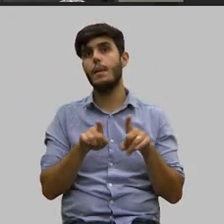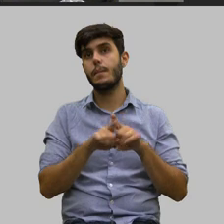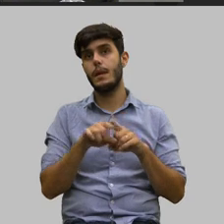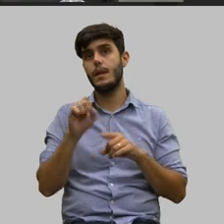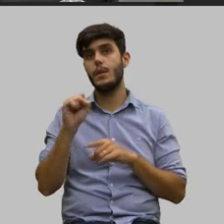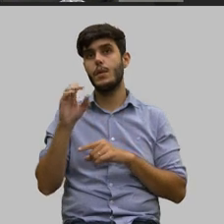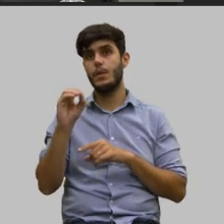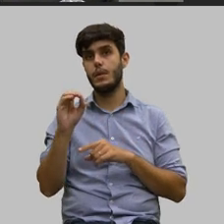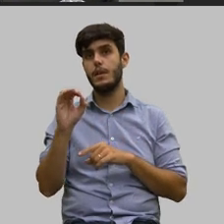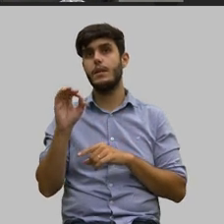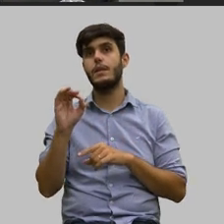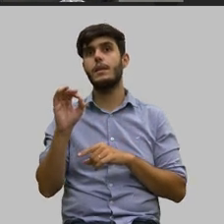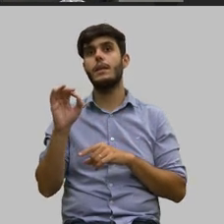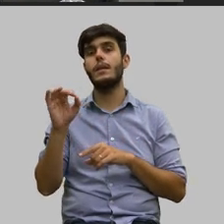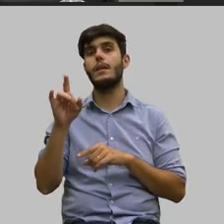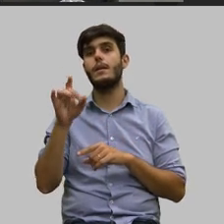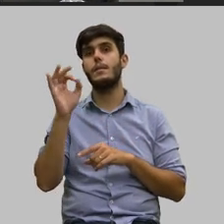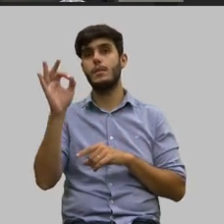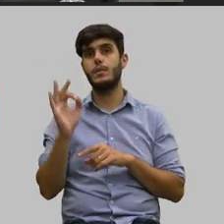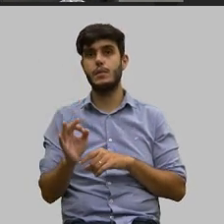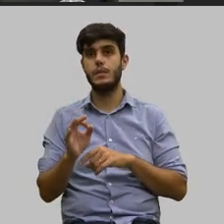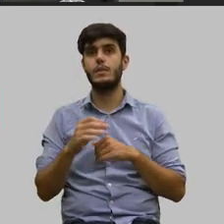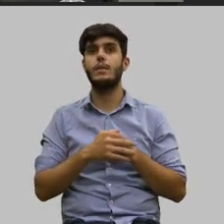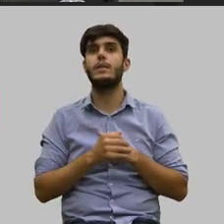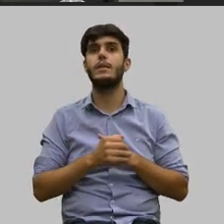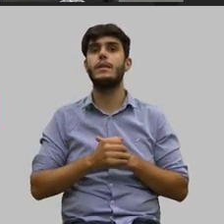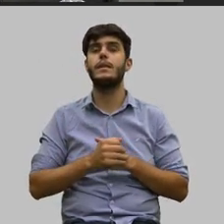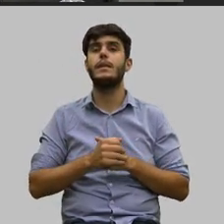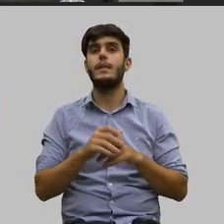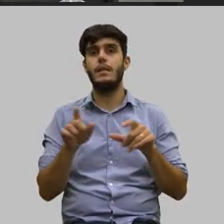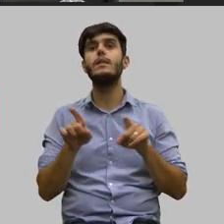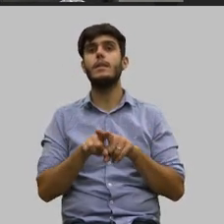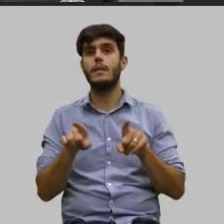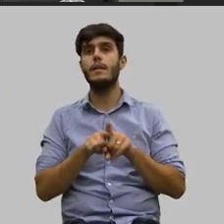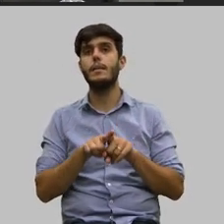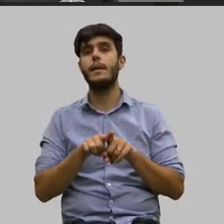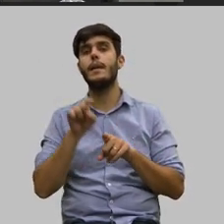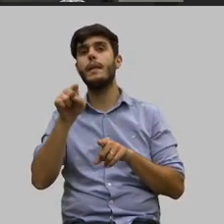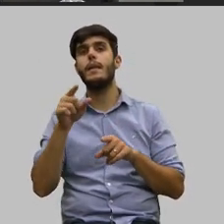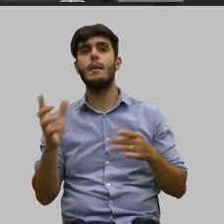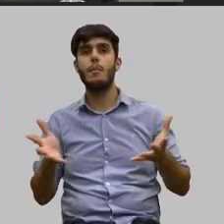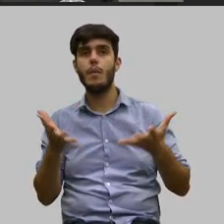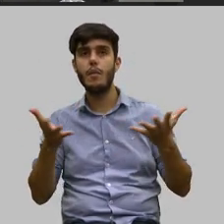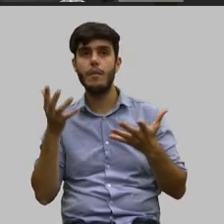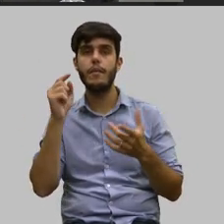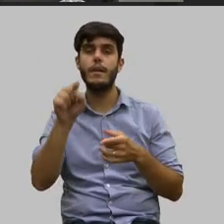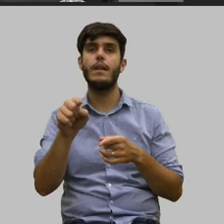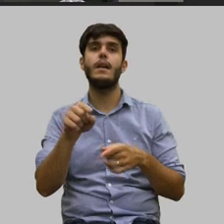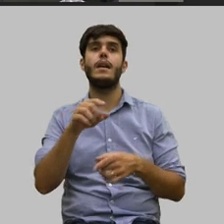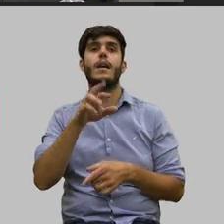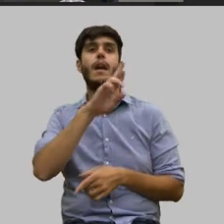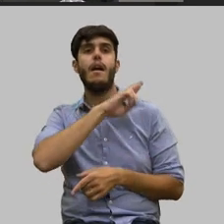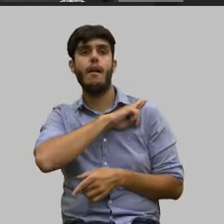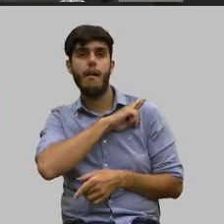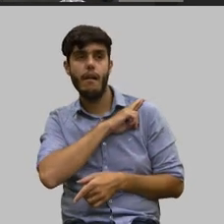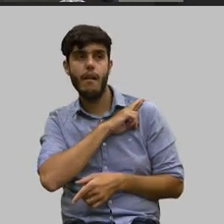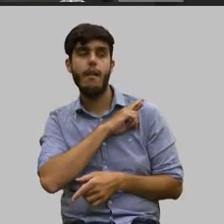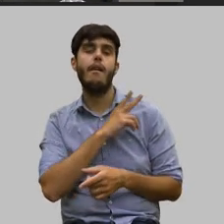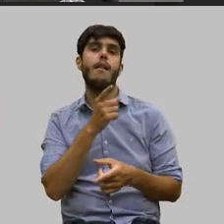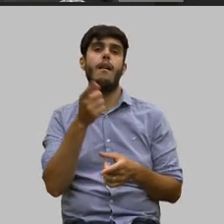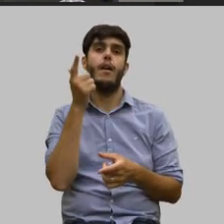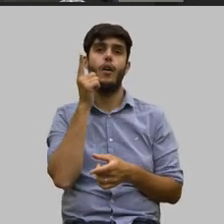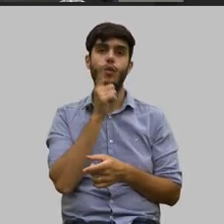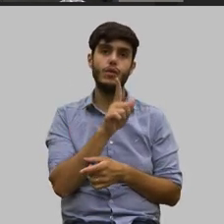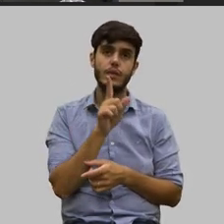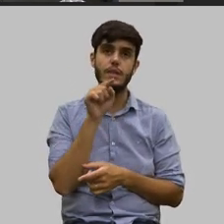a gente consiga dentro dos critérios já existentes eh promover o máximo possível de subtenentes para que a gente consiga